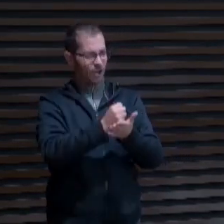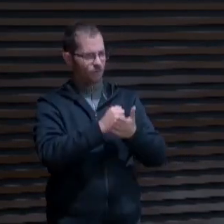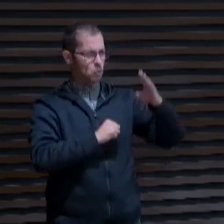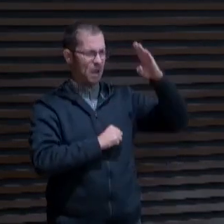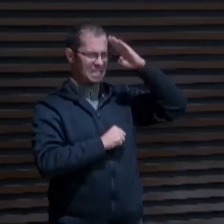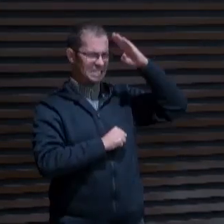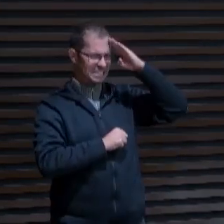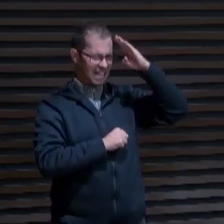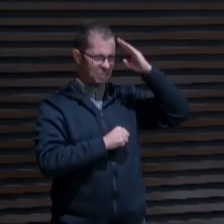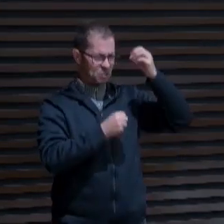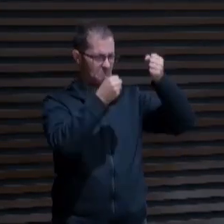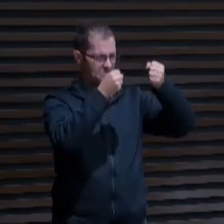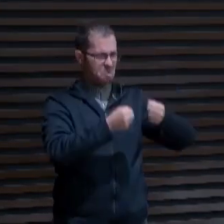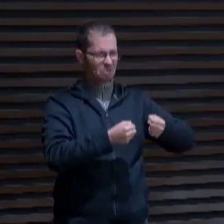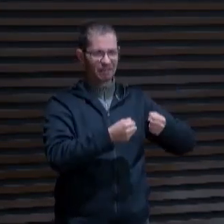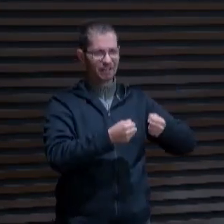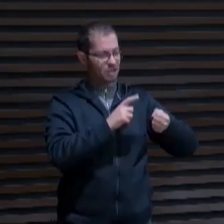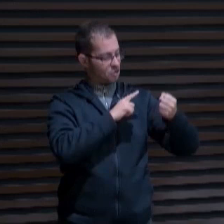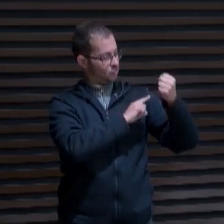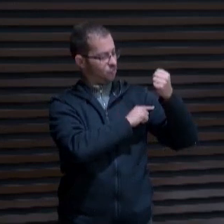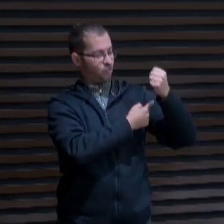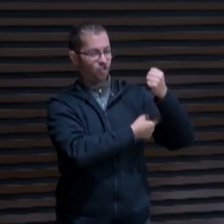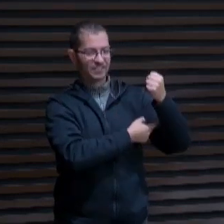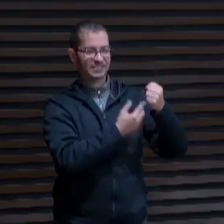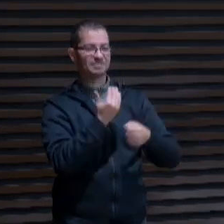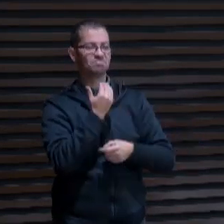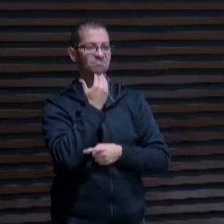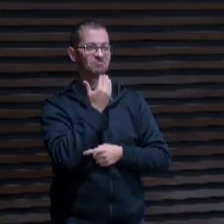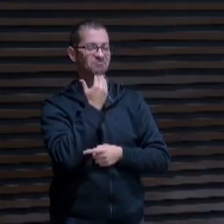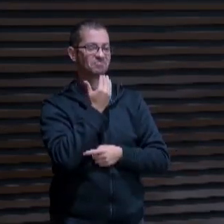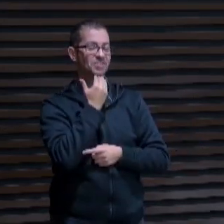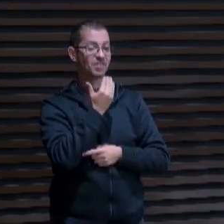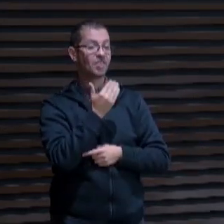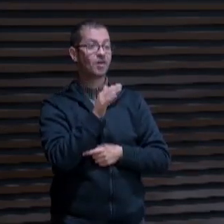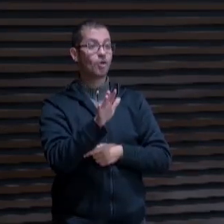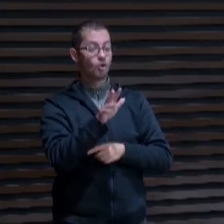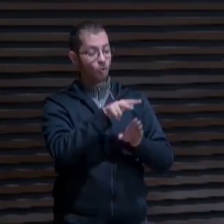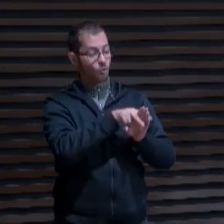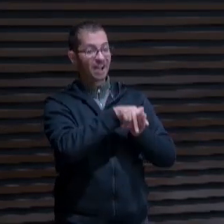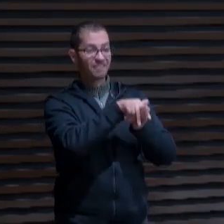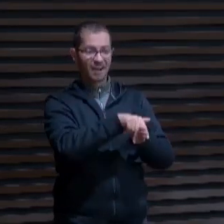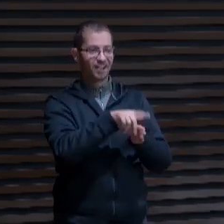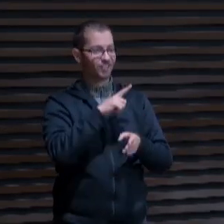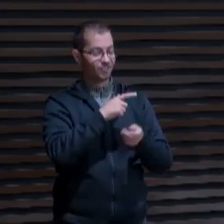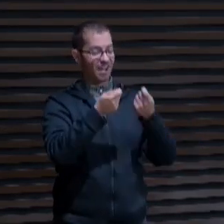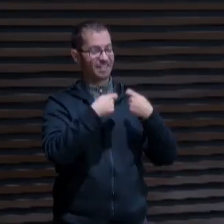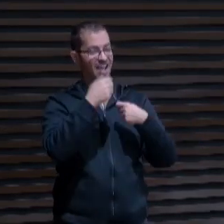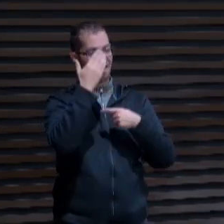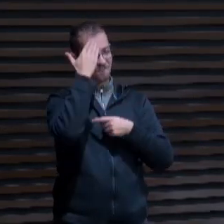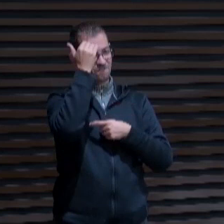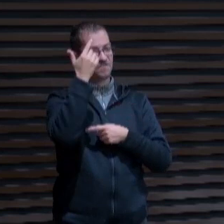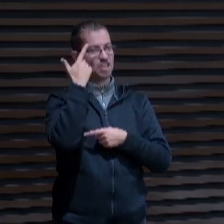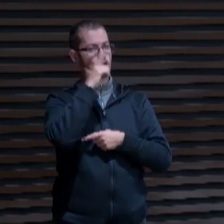exércitos, nem por sua muita força se livra o valente. O cavalo não garante vitória, a despeito da sua